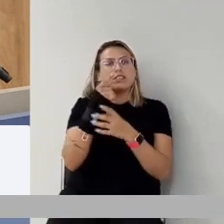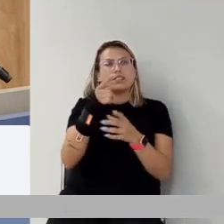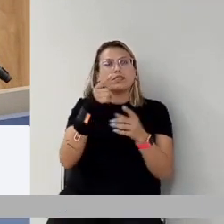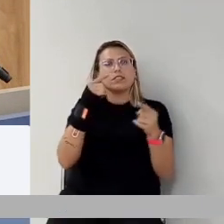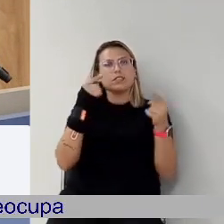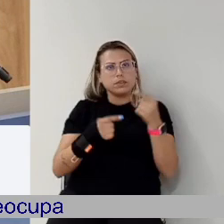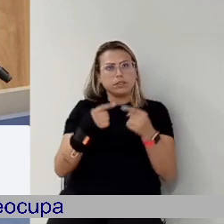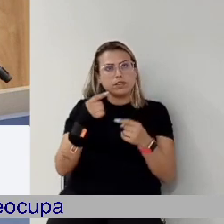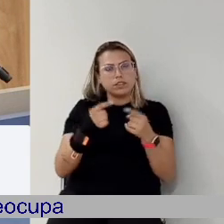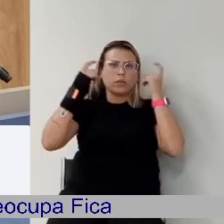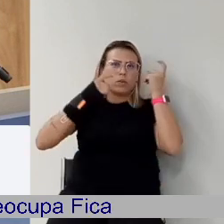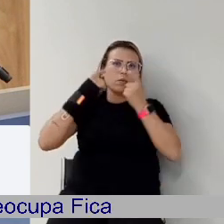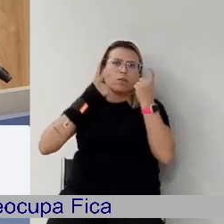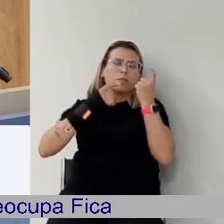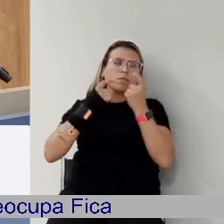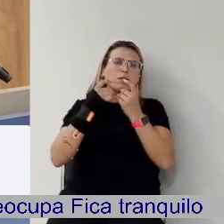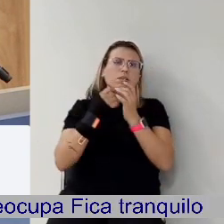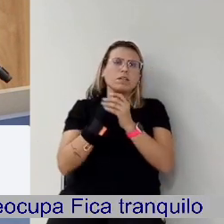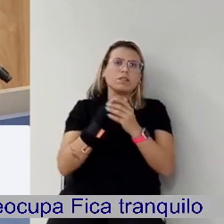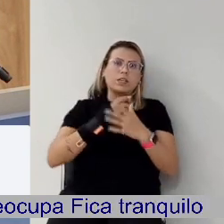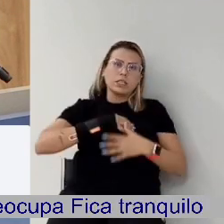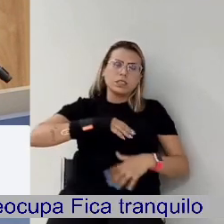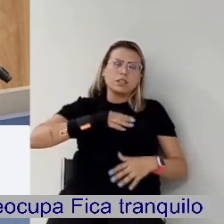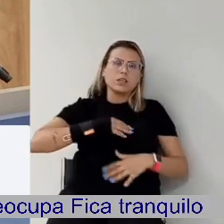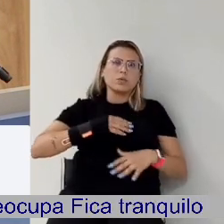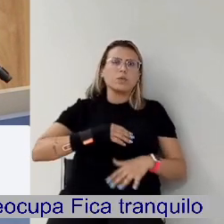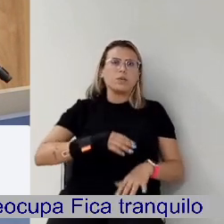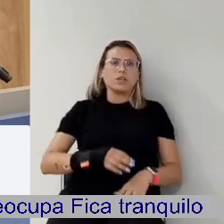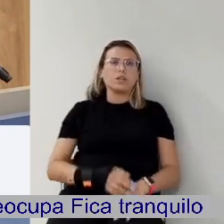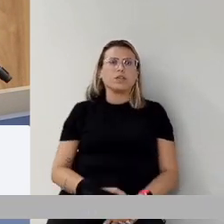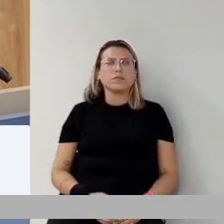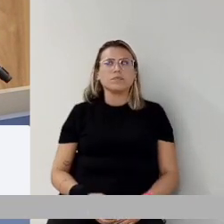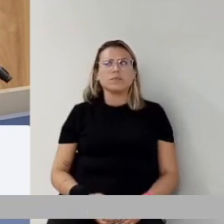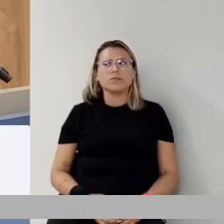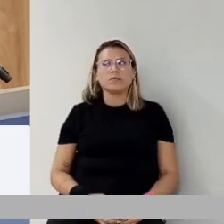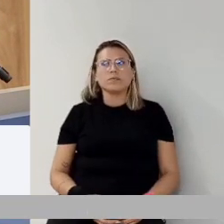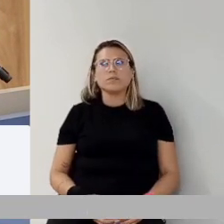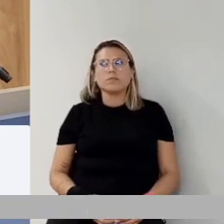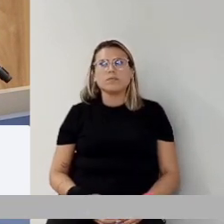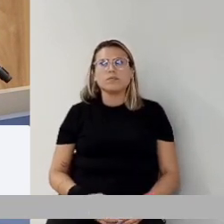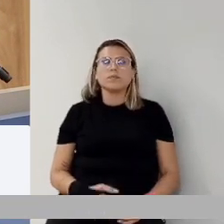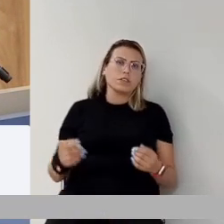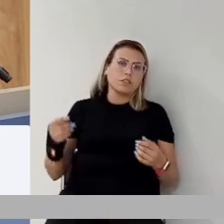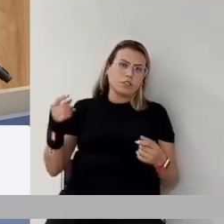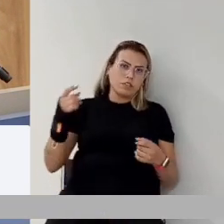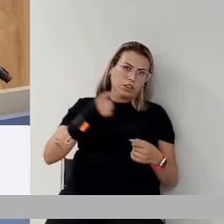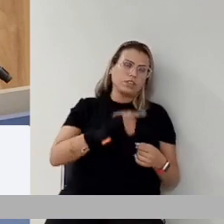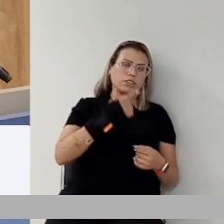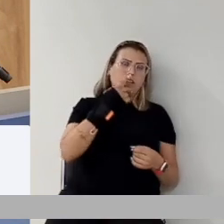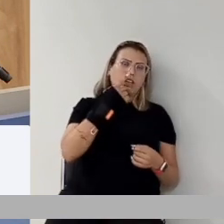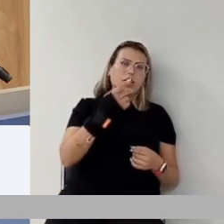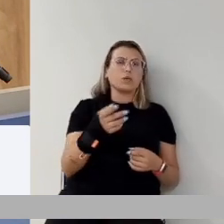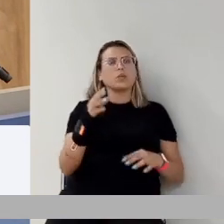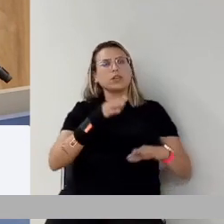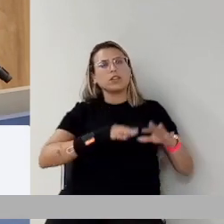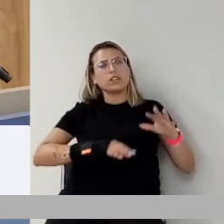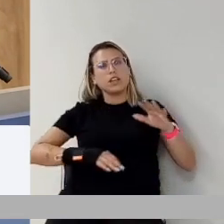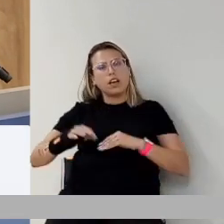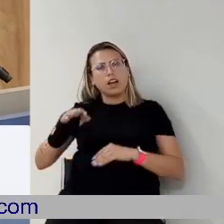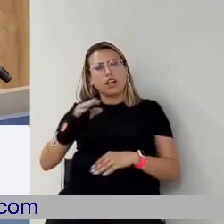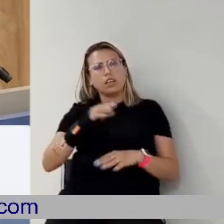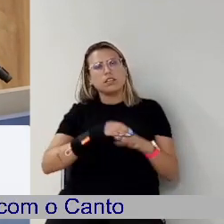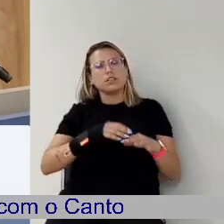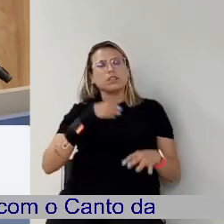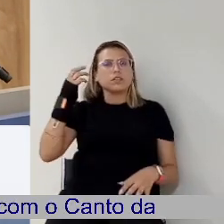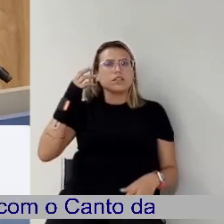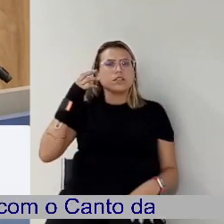preocupa você fica tranquilo então volto a dizer tomem cuidado com o Canto da